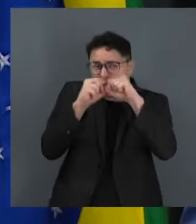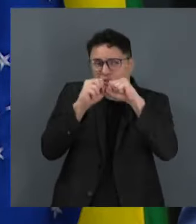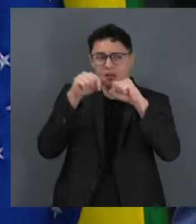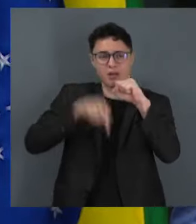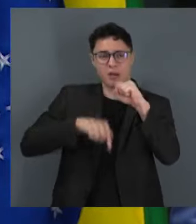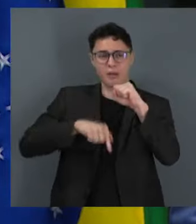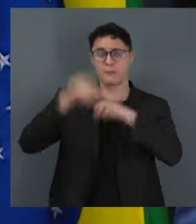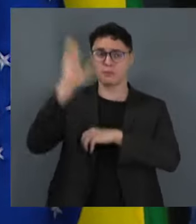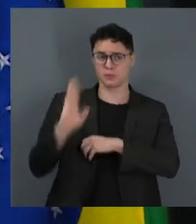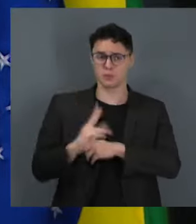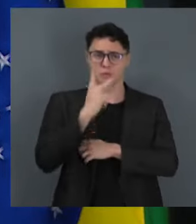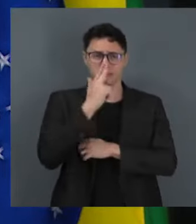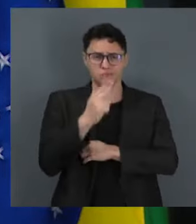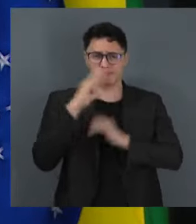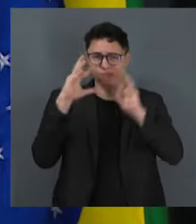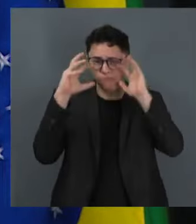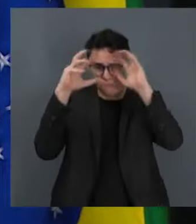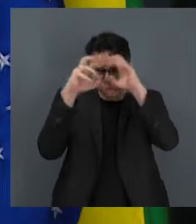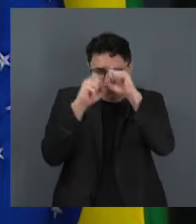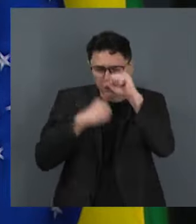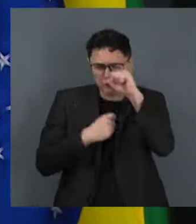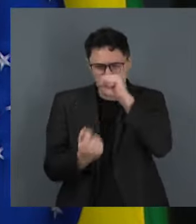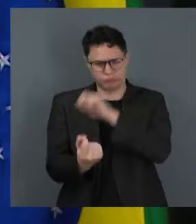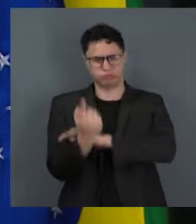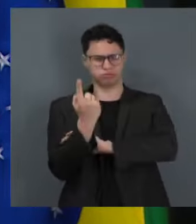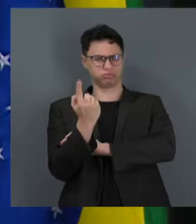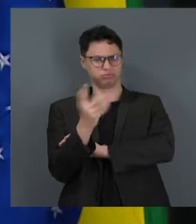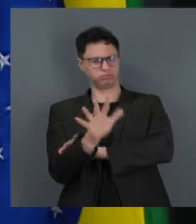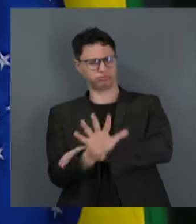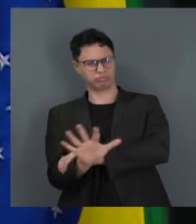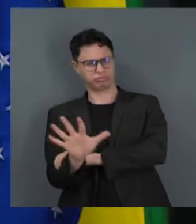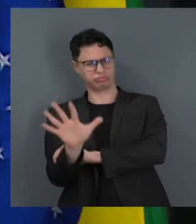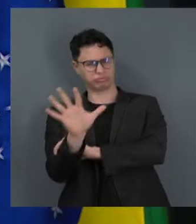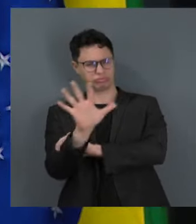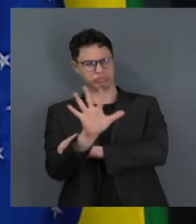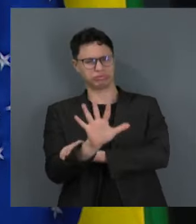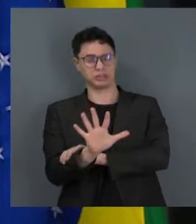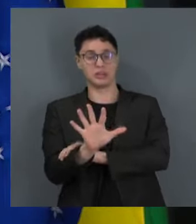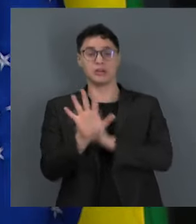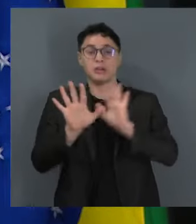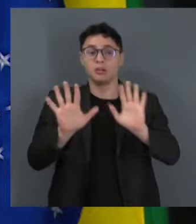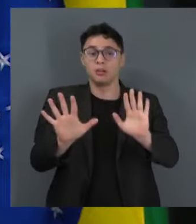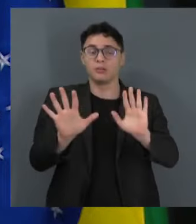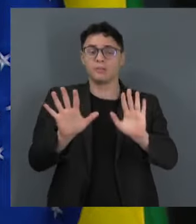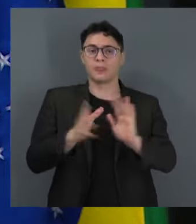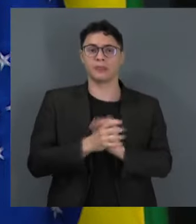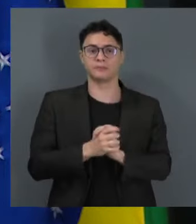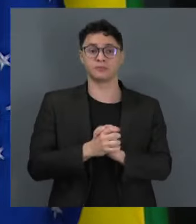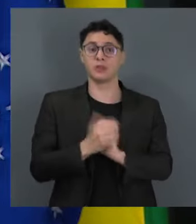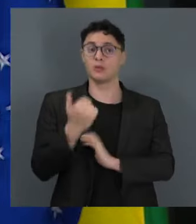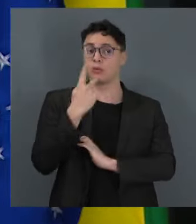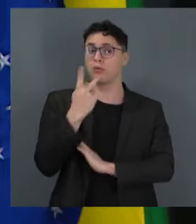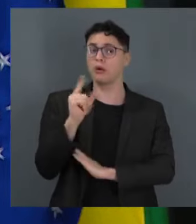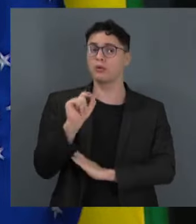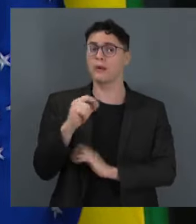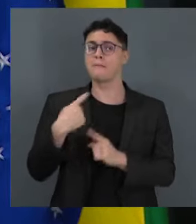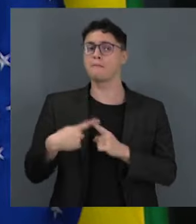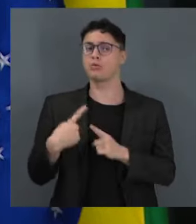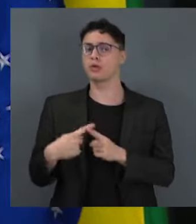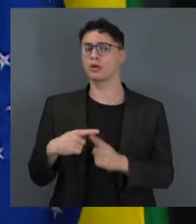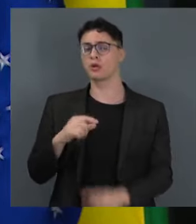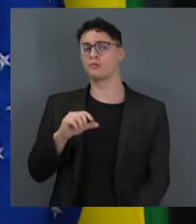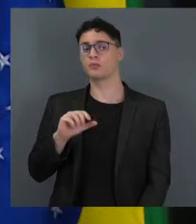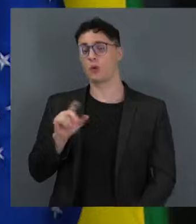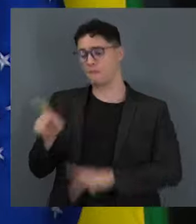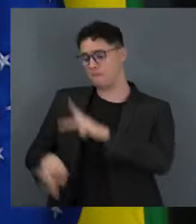momento de sombras e nós Falo isso porque 80% do